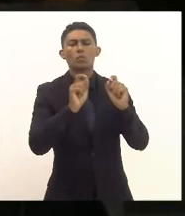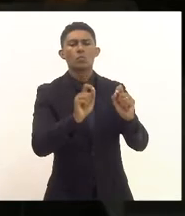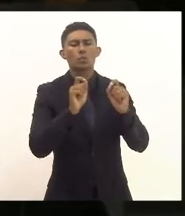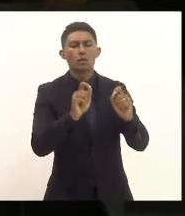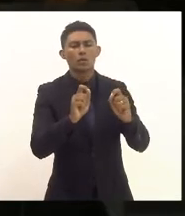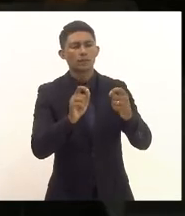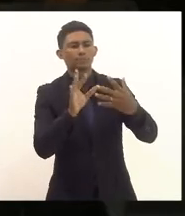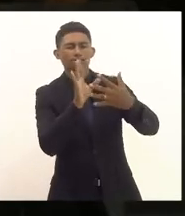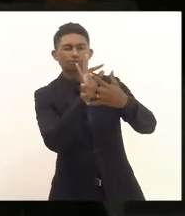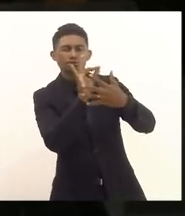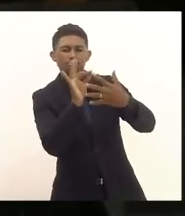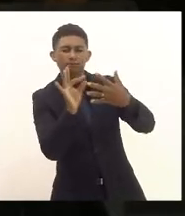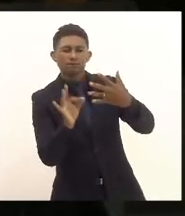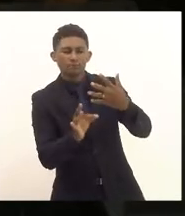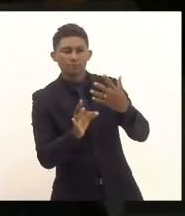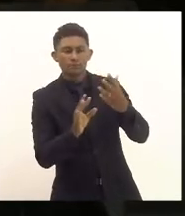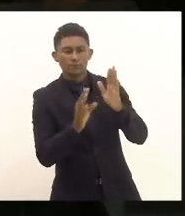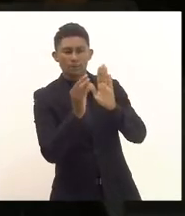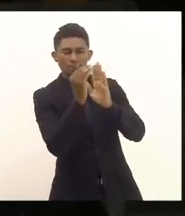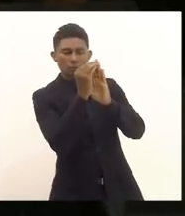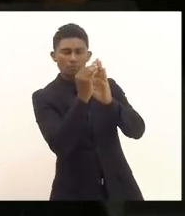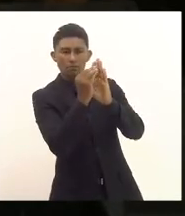aí verifico